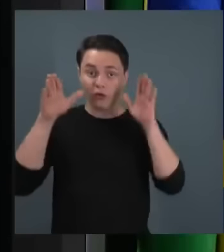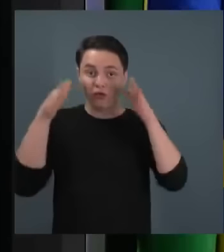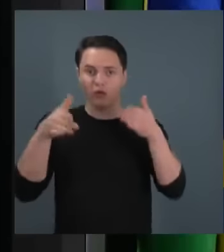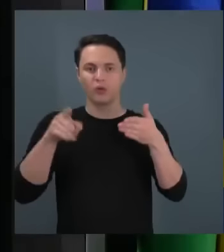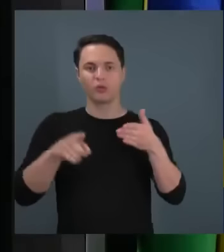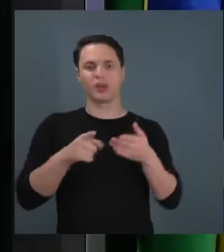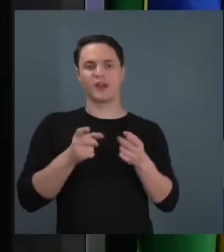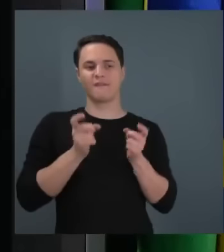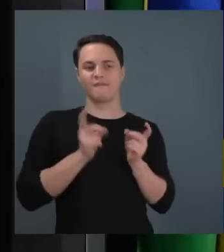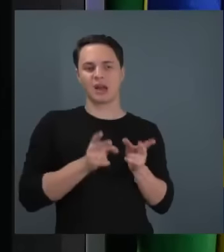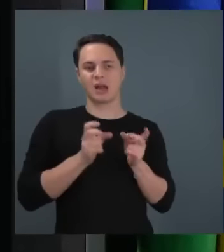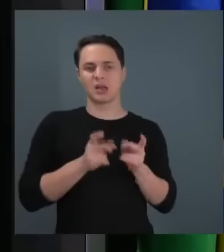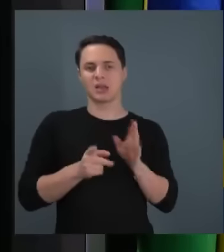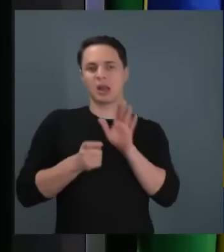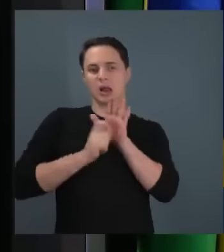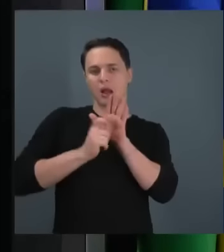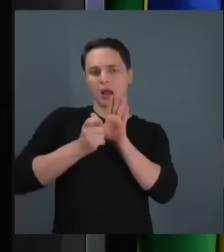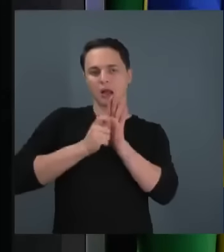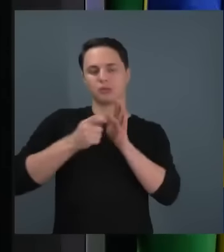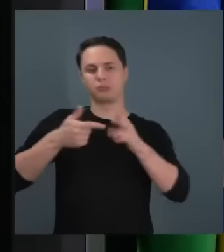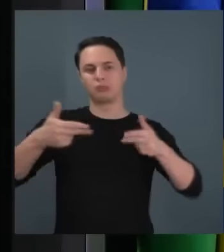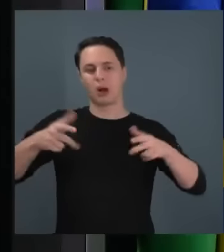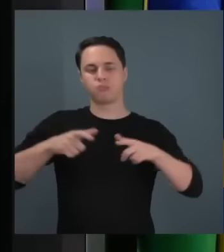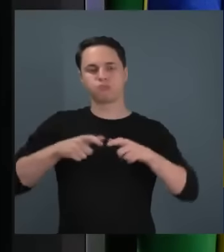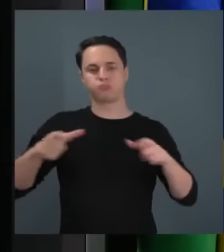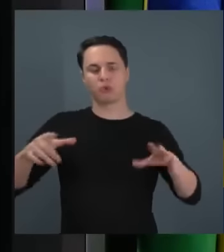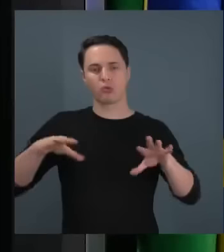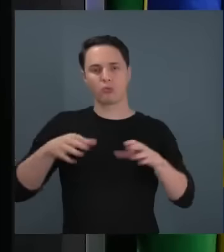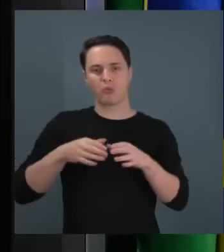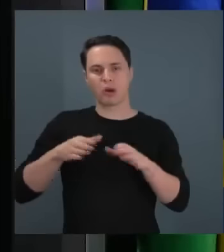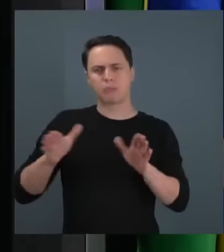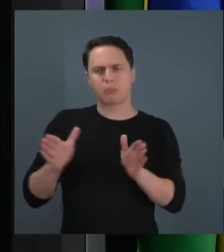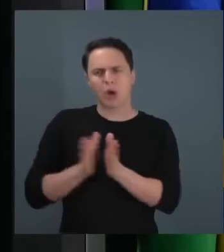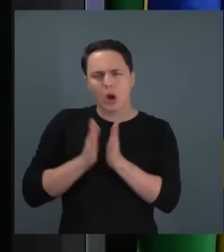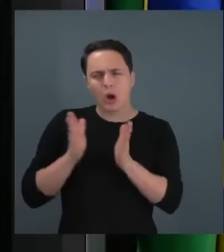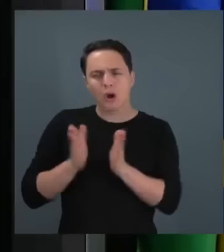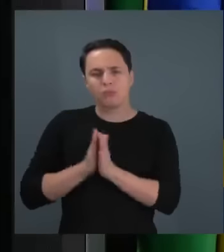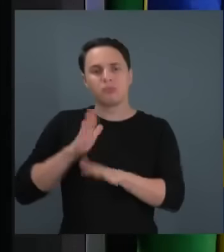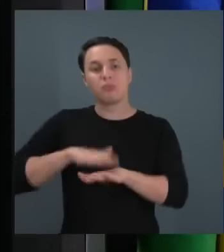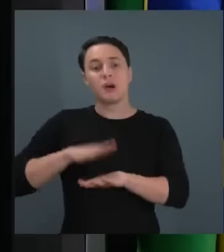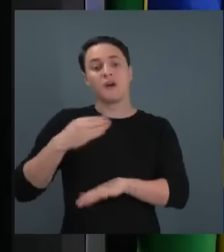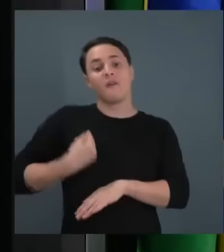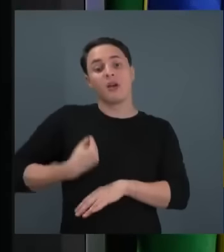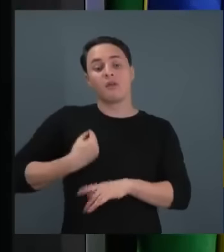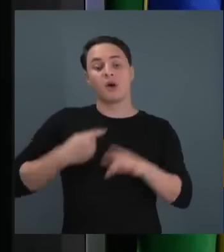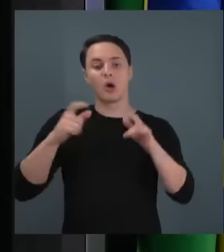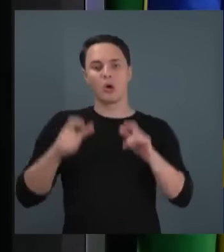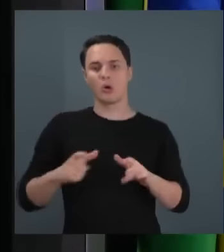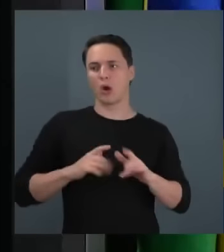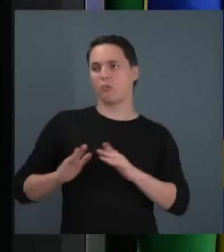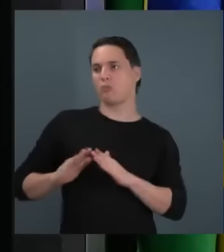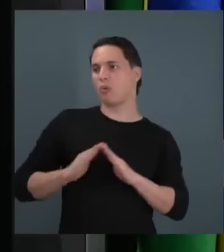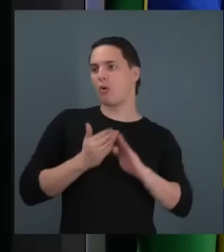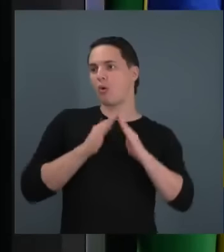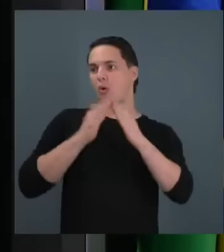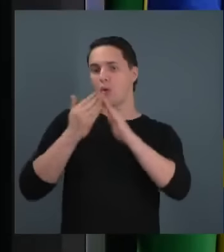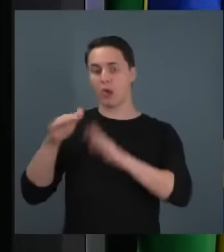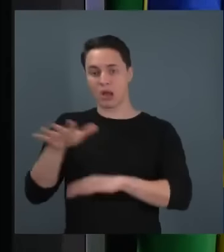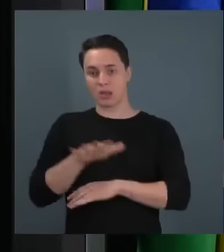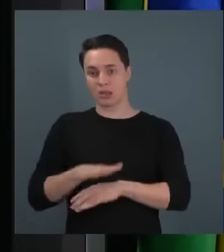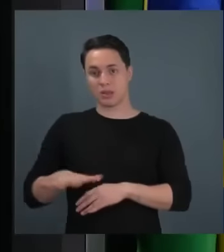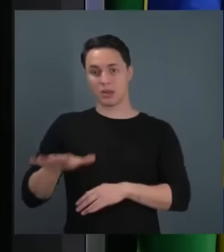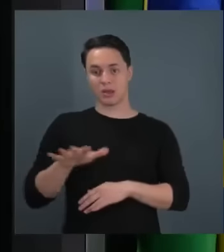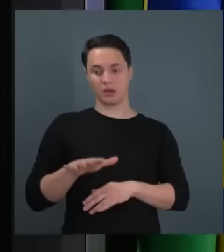e o crescente domínio das comunidades mais pobres que vivem sob os morros do Rio de Janeiro, um território ideal